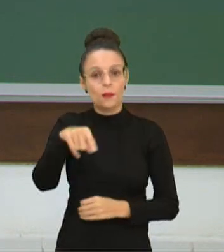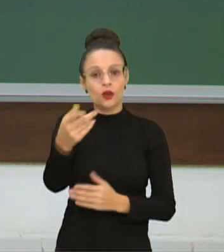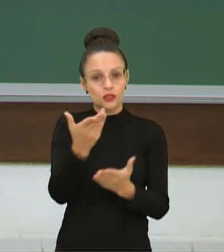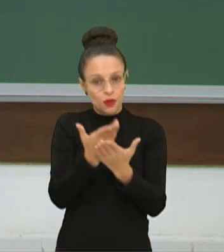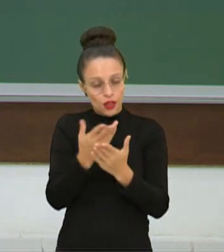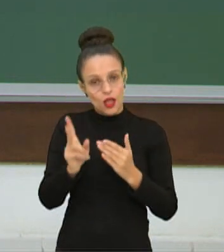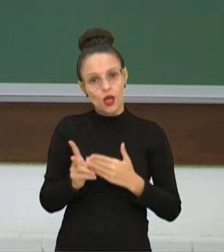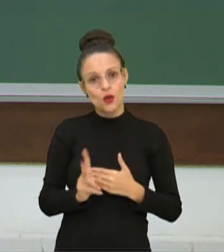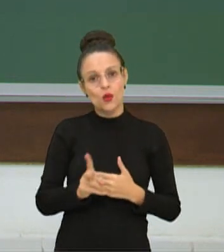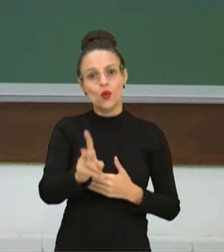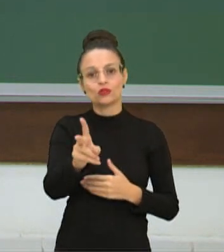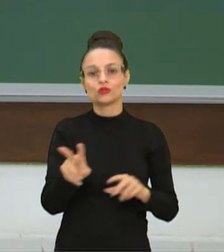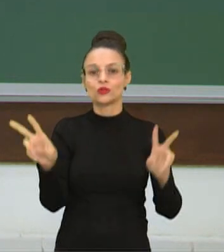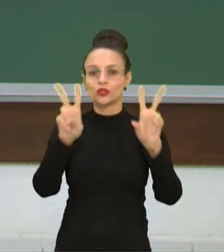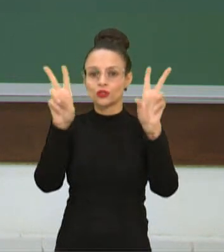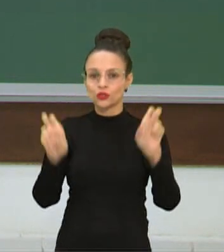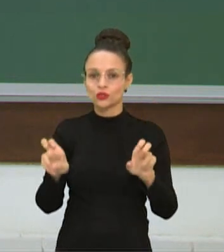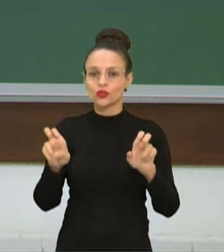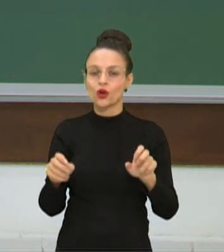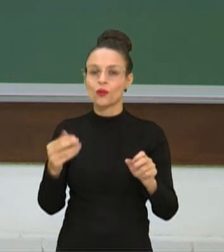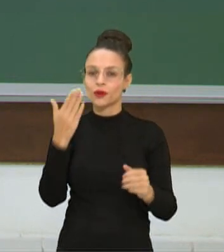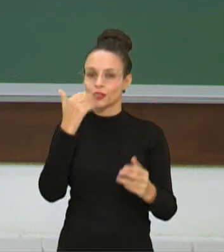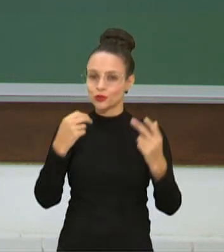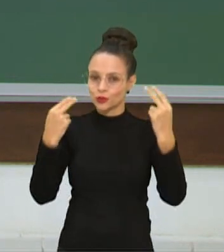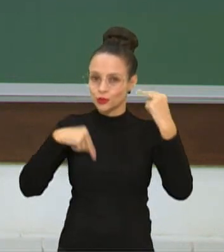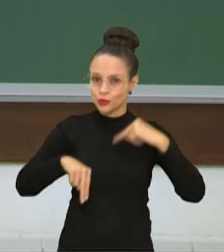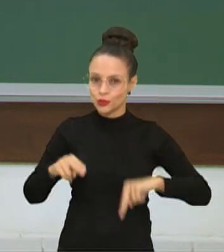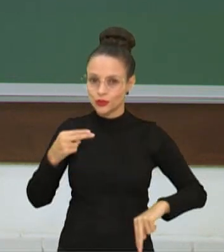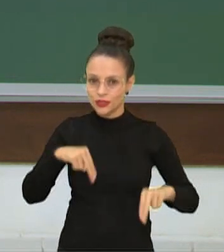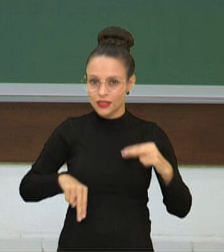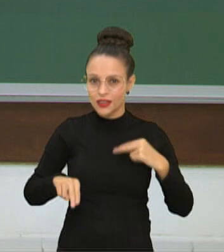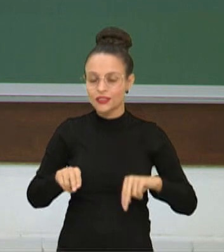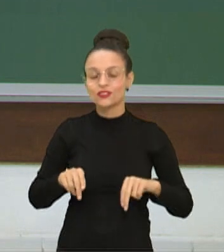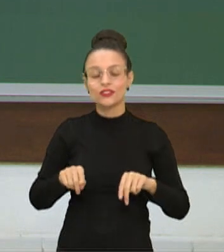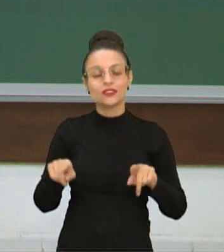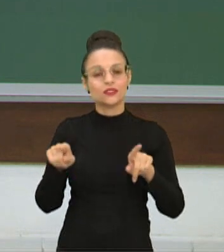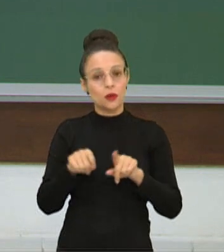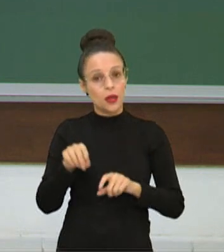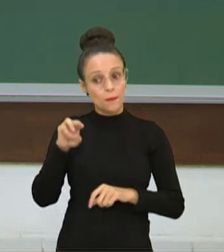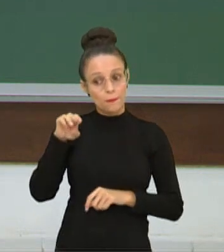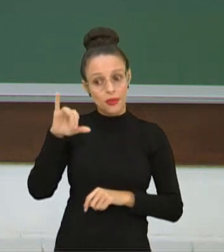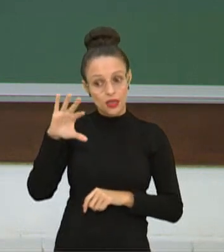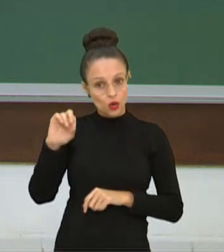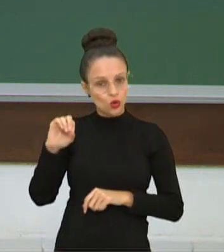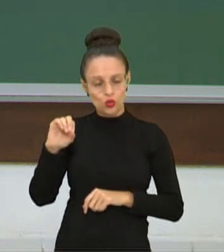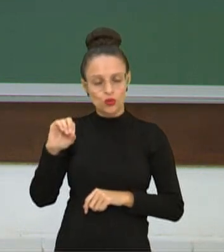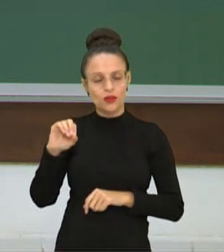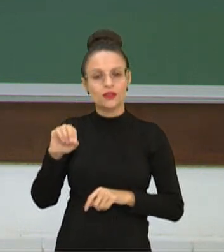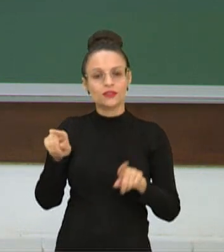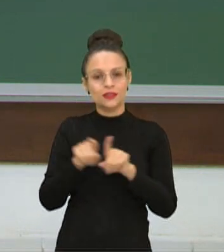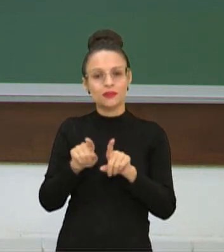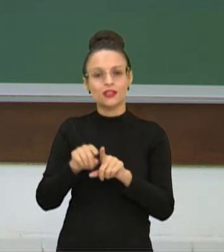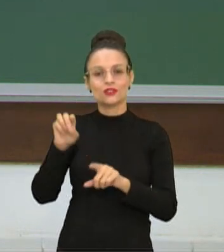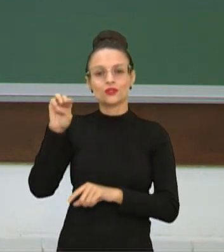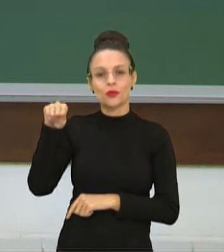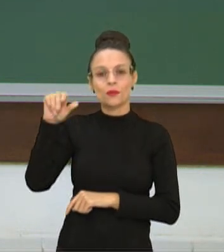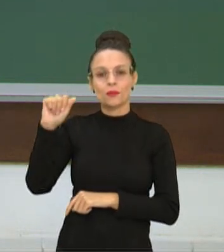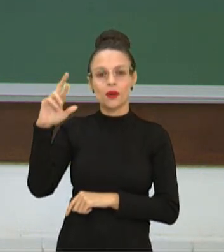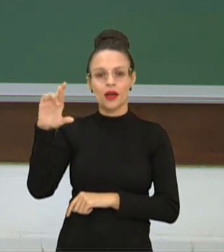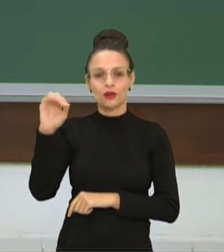gente continua a falar sobre os nutrientes, mas agora não mais sobre os micro, né, que nós trabalhamos agora, e sim sobre os